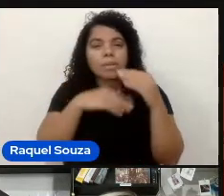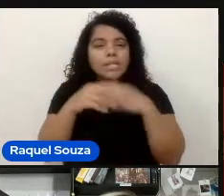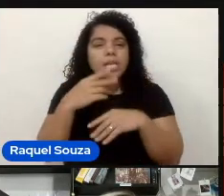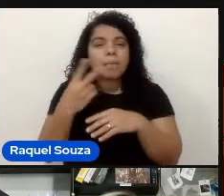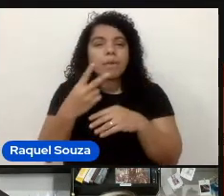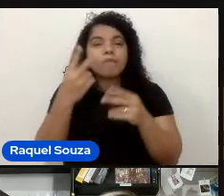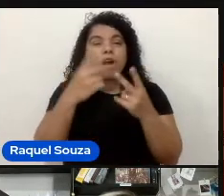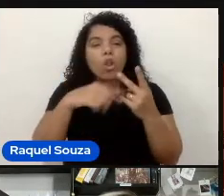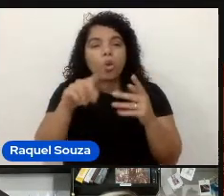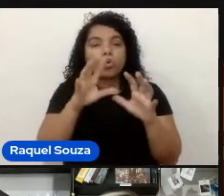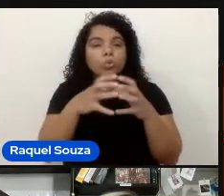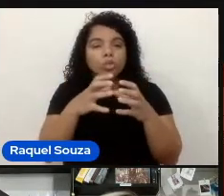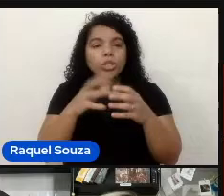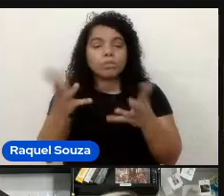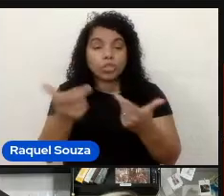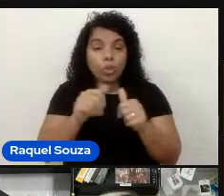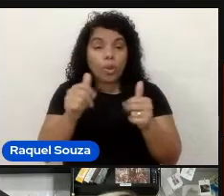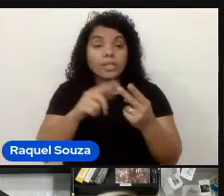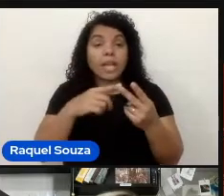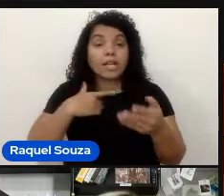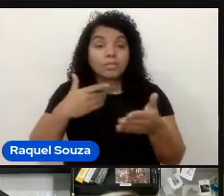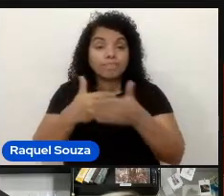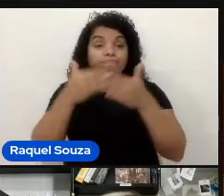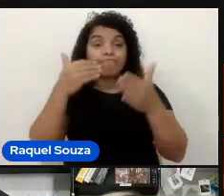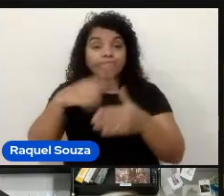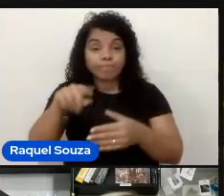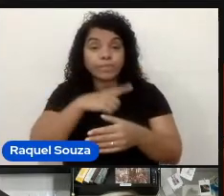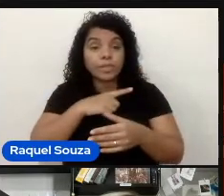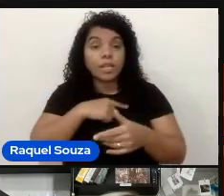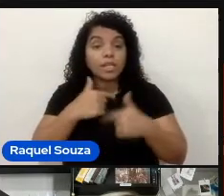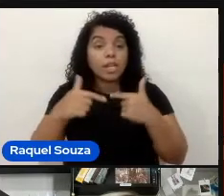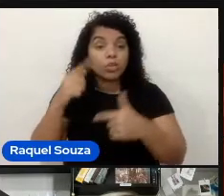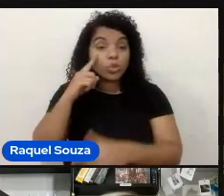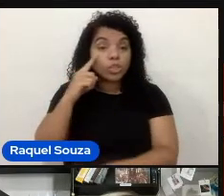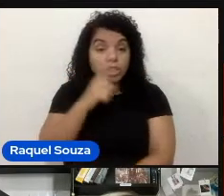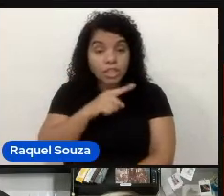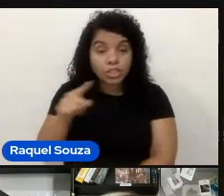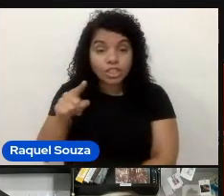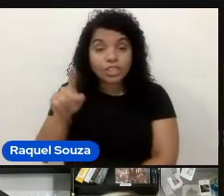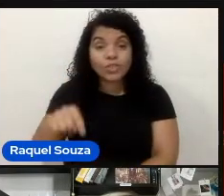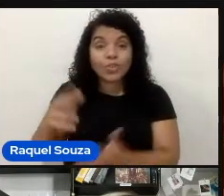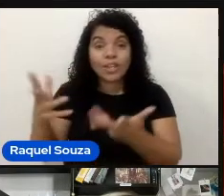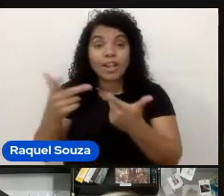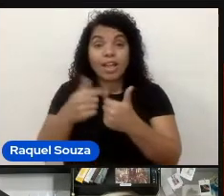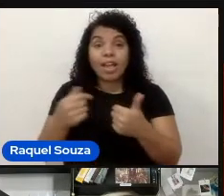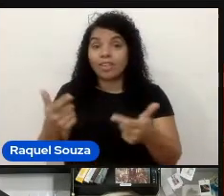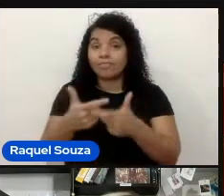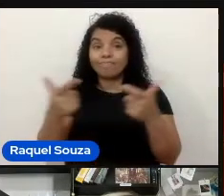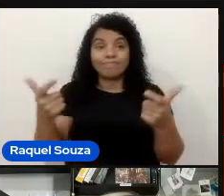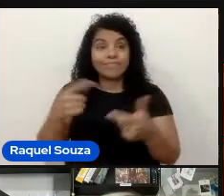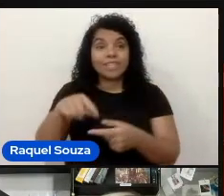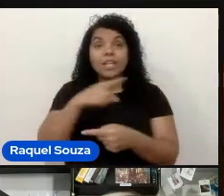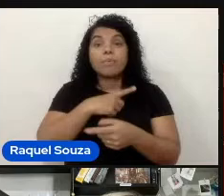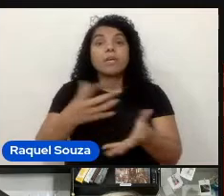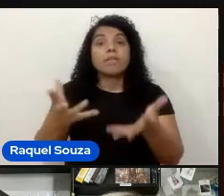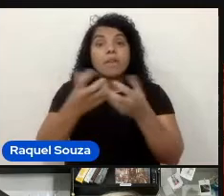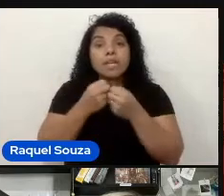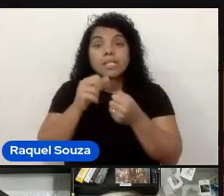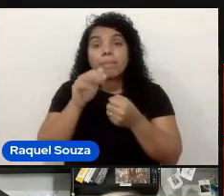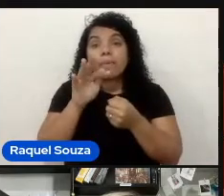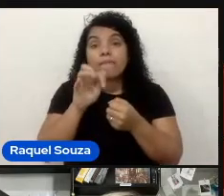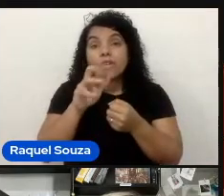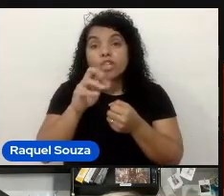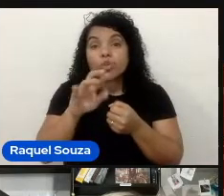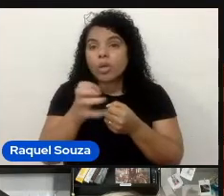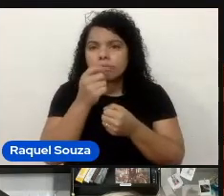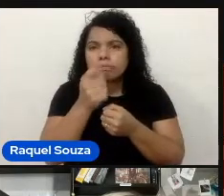de qualidade e o impacto que tem no dia a dia do nosso cliente é muito grande. Por quê? Porque ele vai começar a receber features muito mais rápidas, com